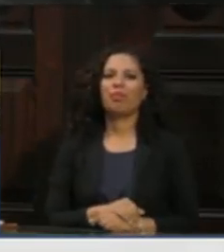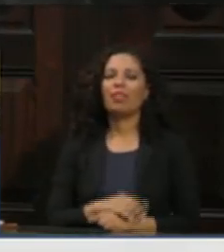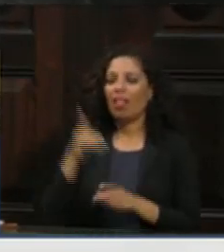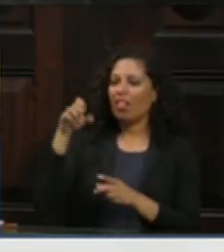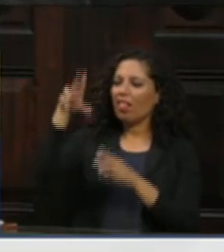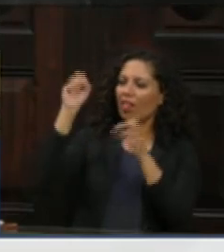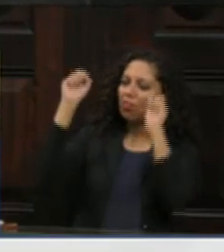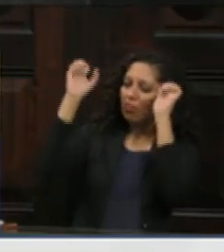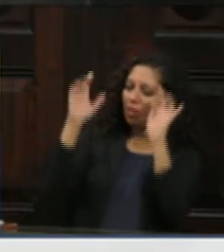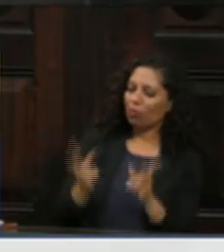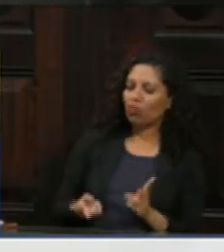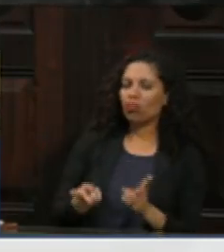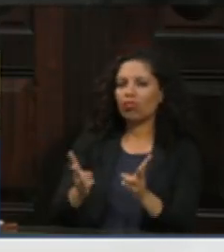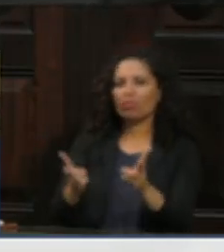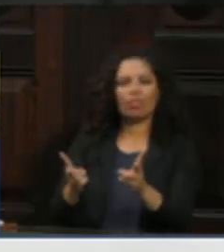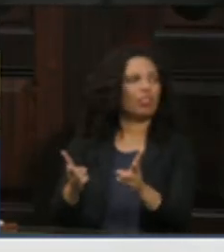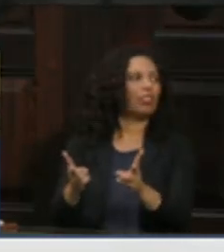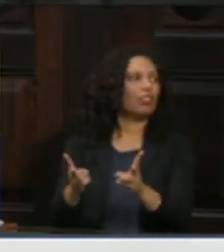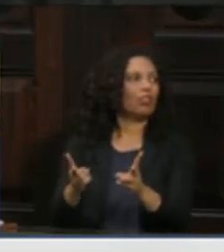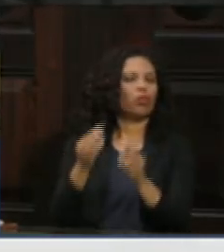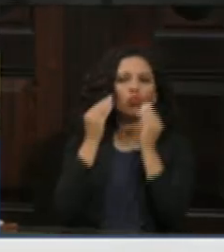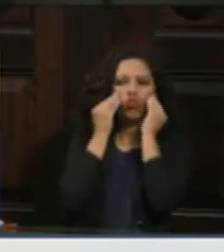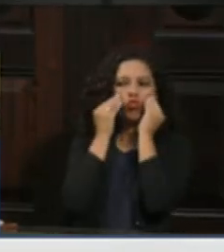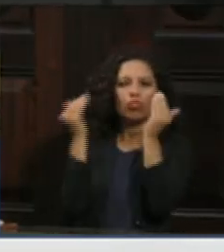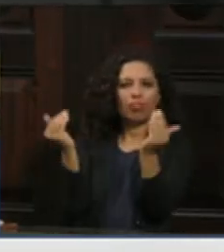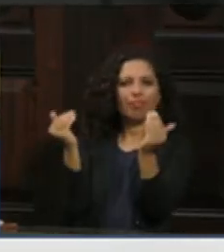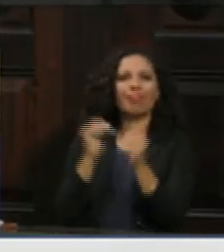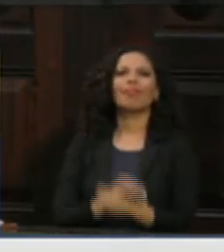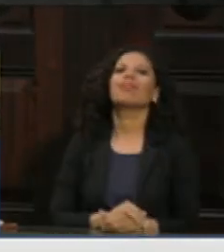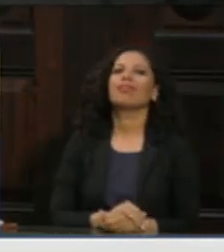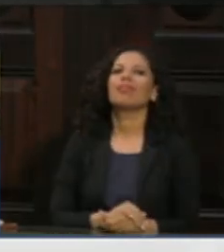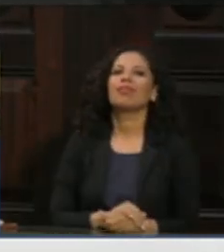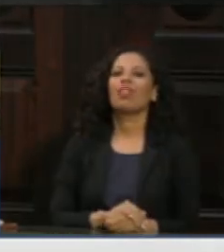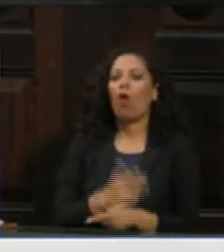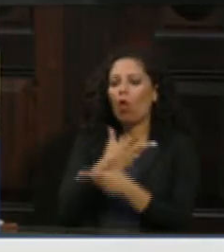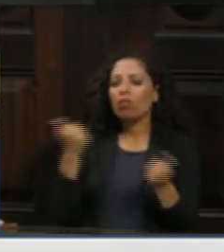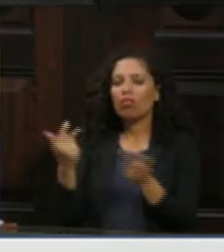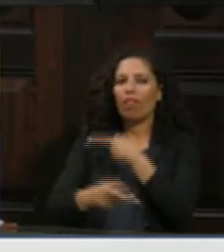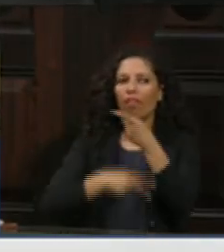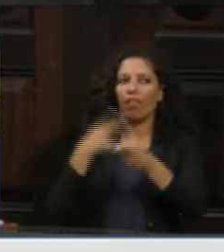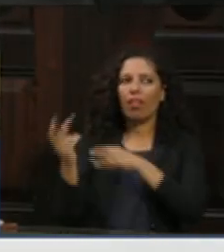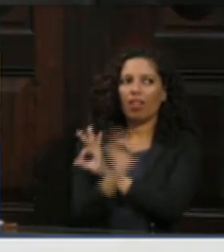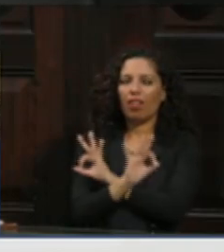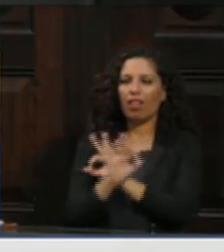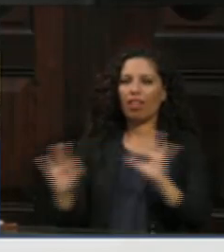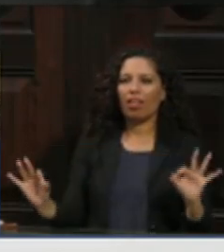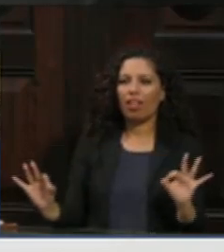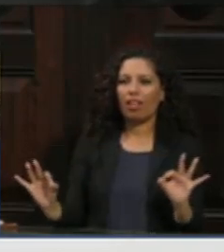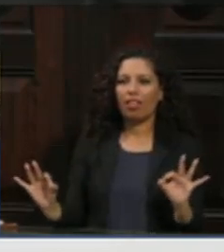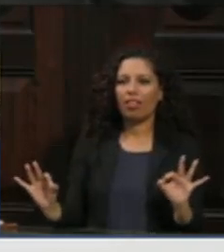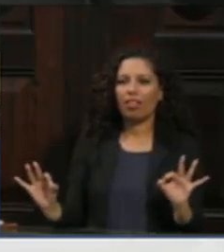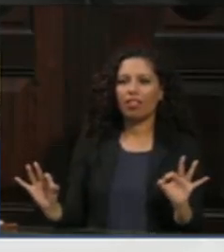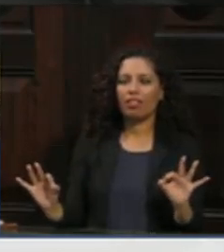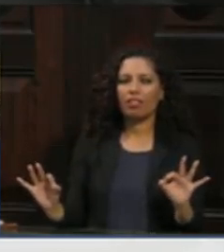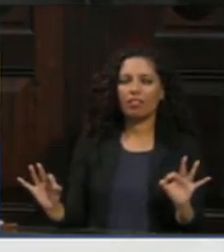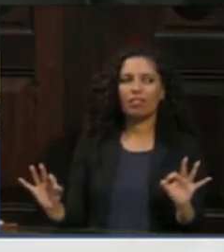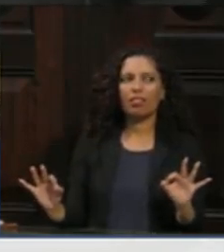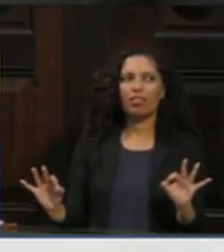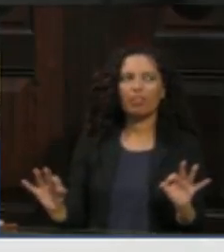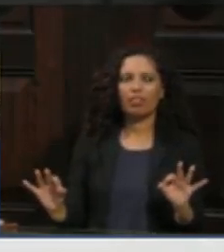minhas homenagens ao companheiro Almirante Temer. Obrigado, deputado